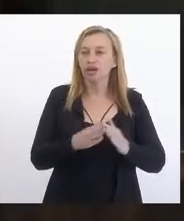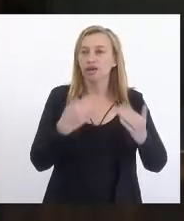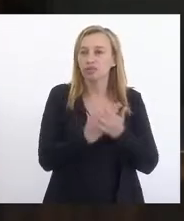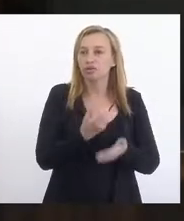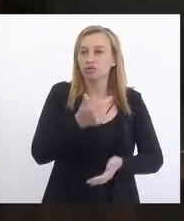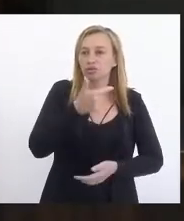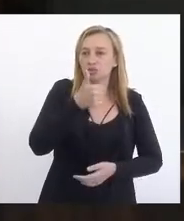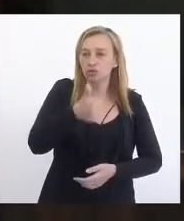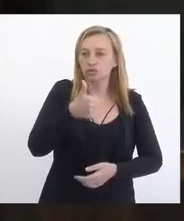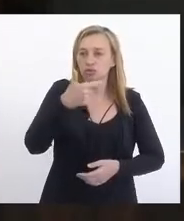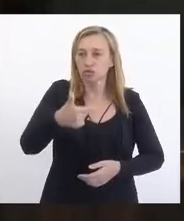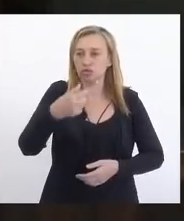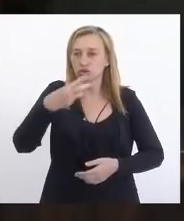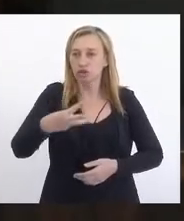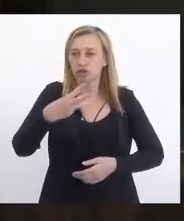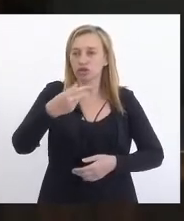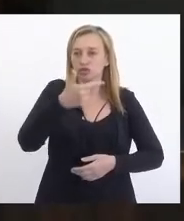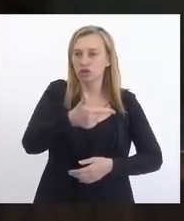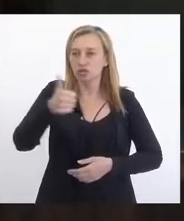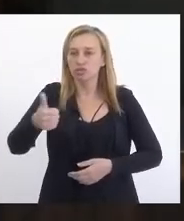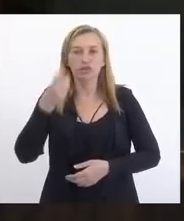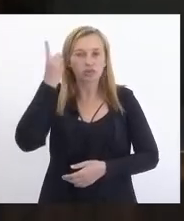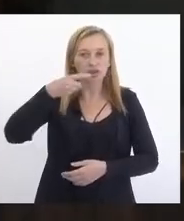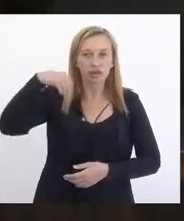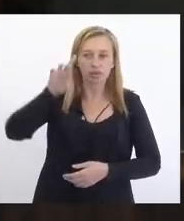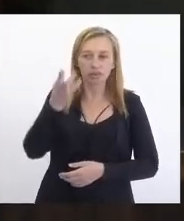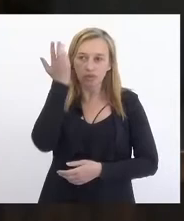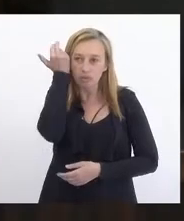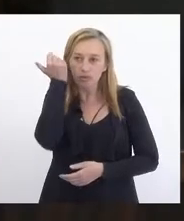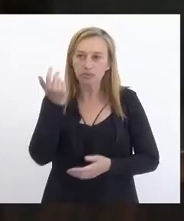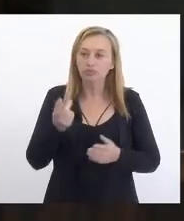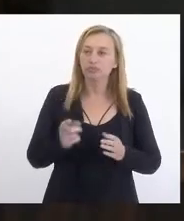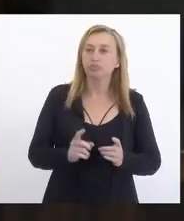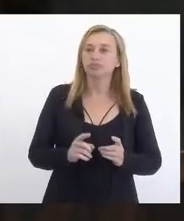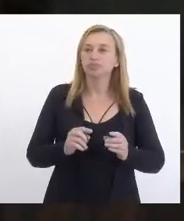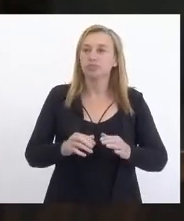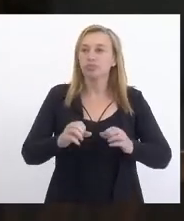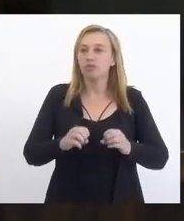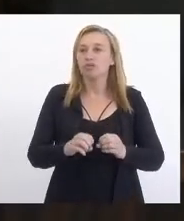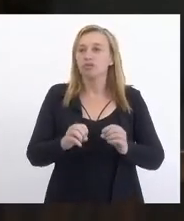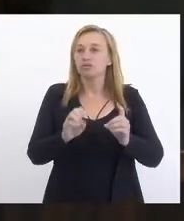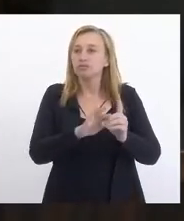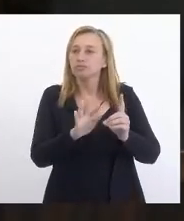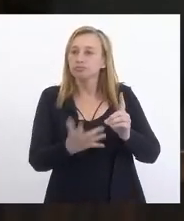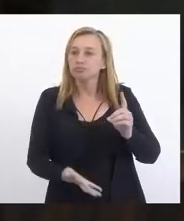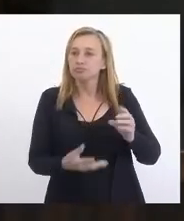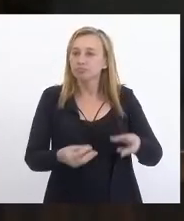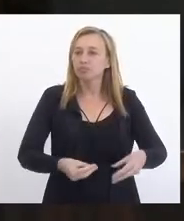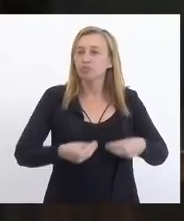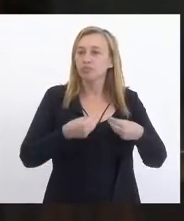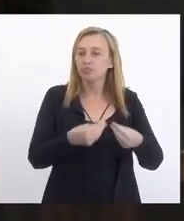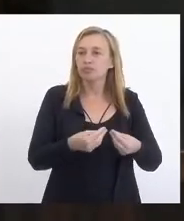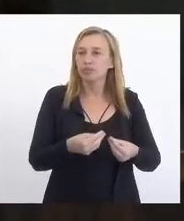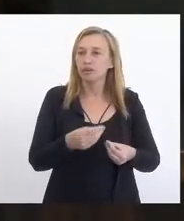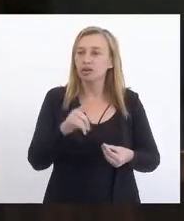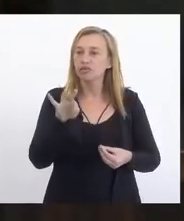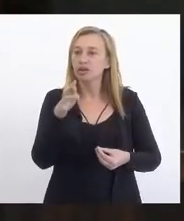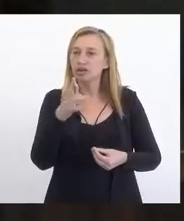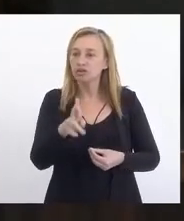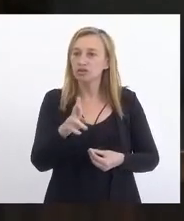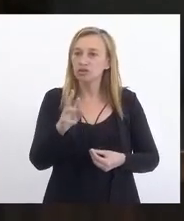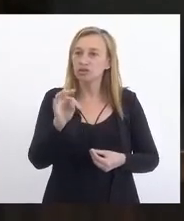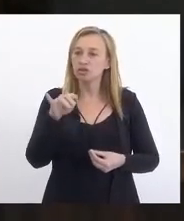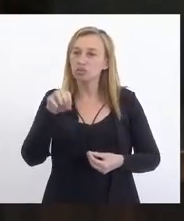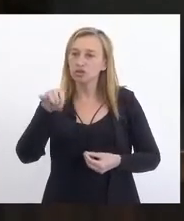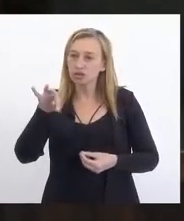de autoria do deputado Eliomar Coelho, que requer a sessão do plenário para a realização de sessão solene de entrega do prêmio Eleoneide Studat. Parecer